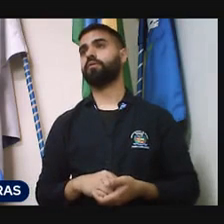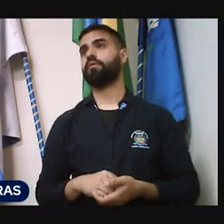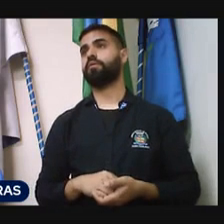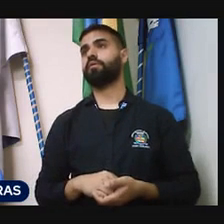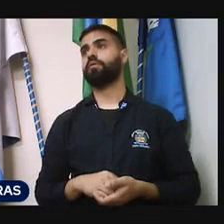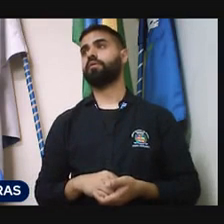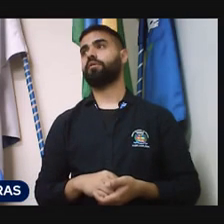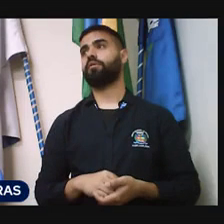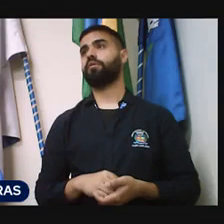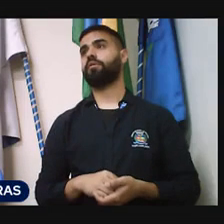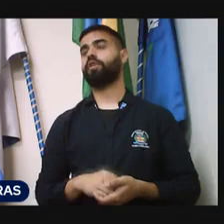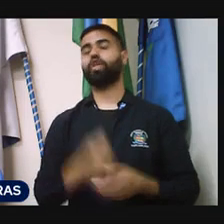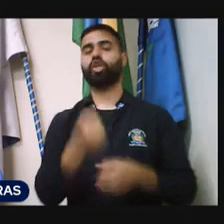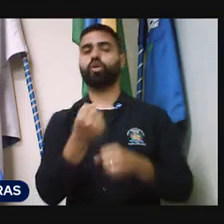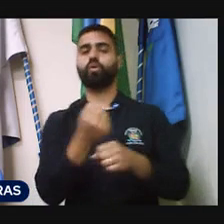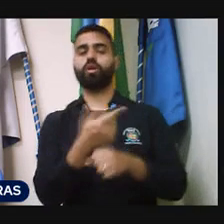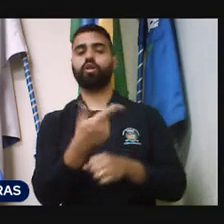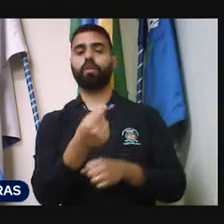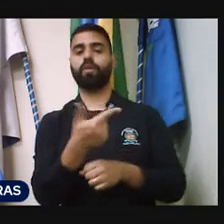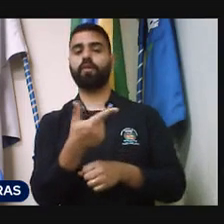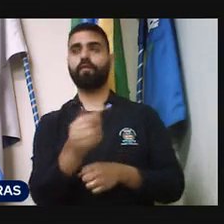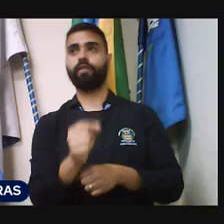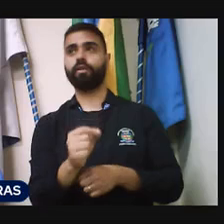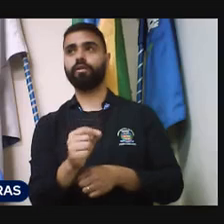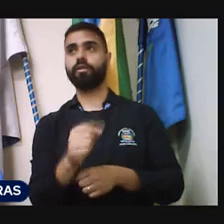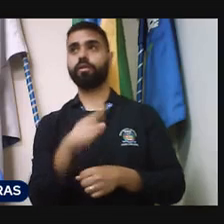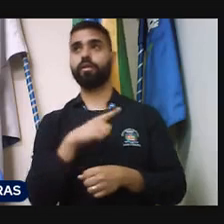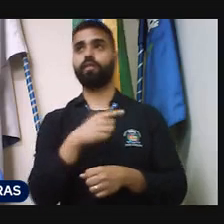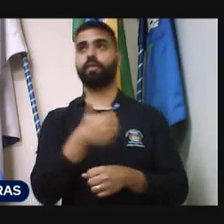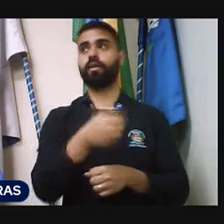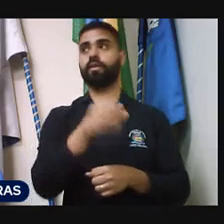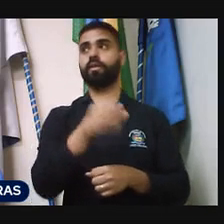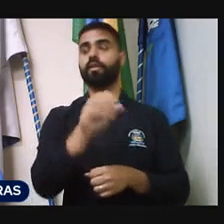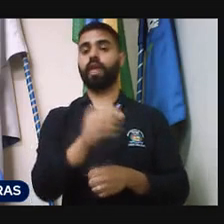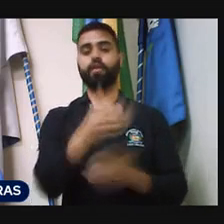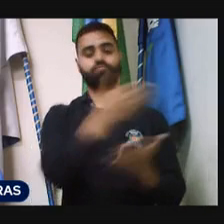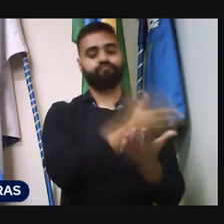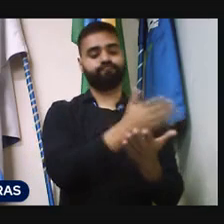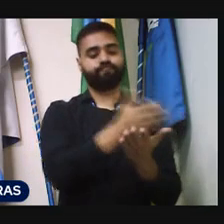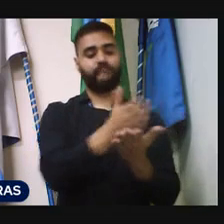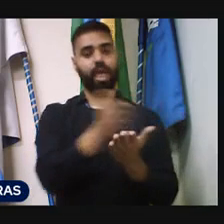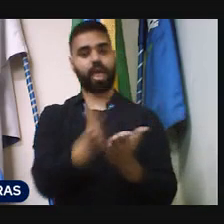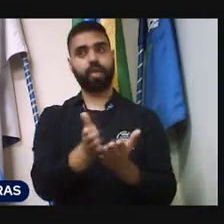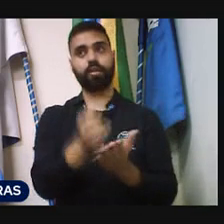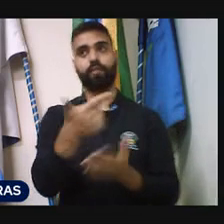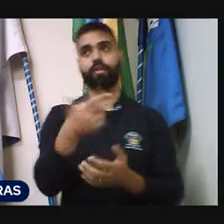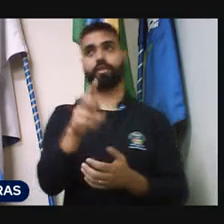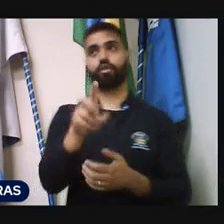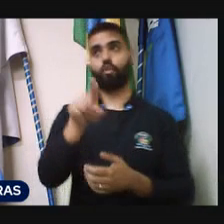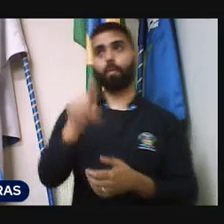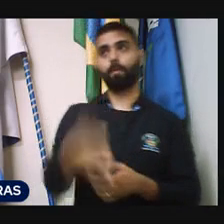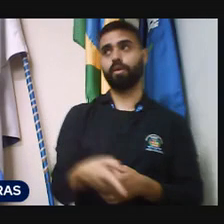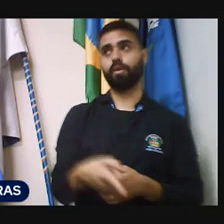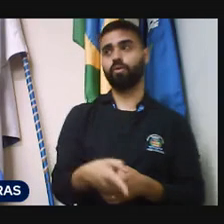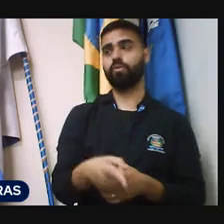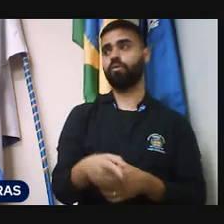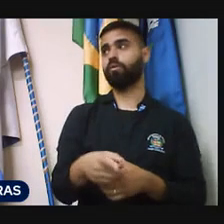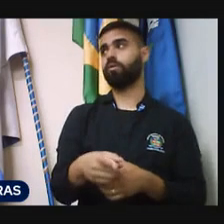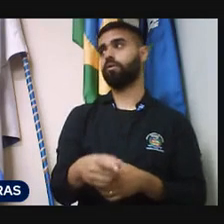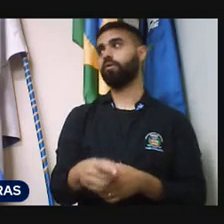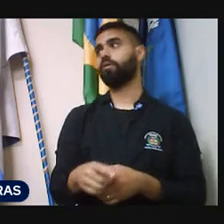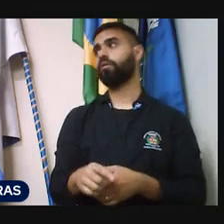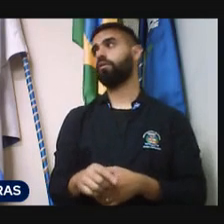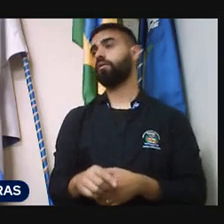confirmar 2020 recebemos 10 parcelas de 25 mil mais um repasse no final do ano